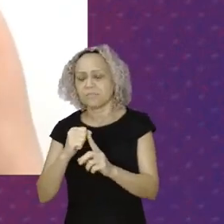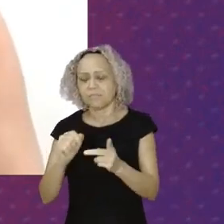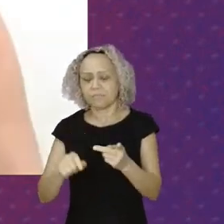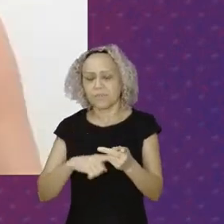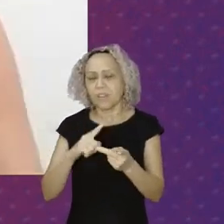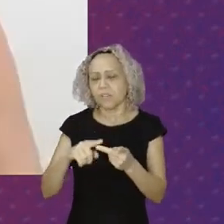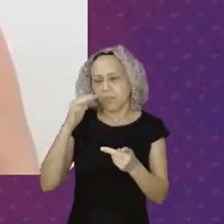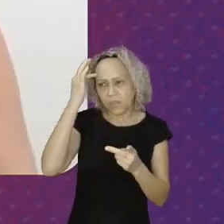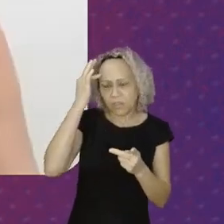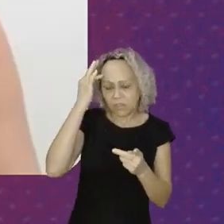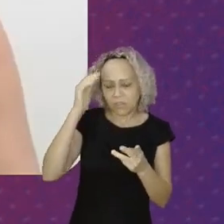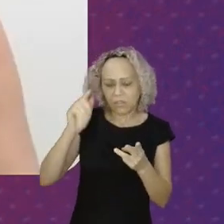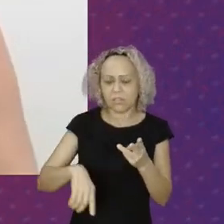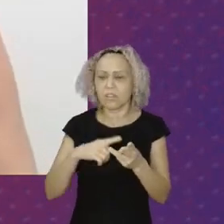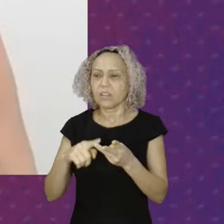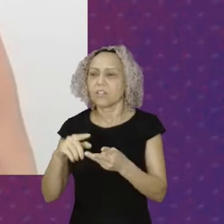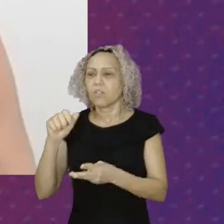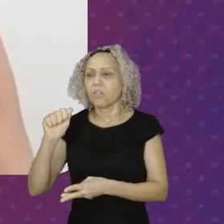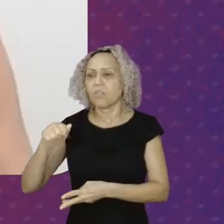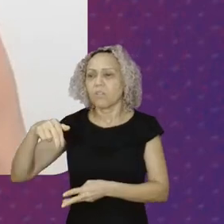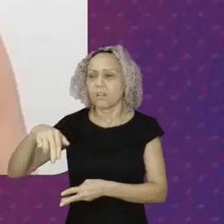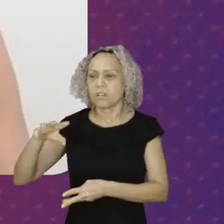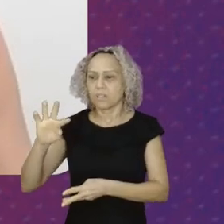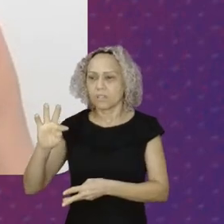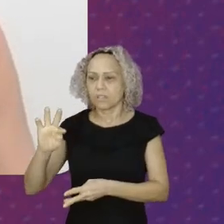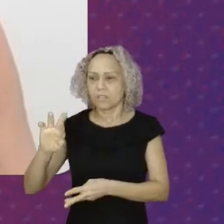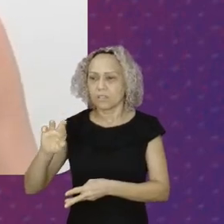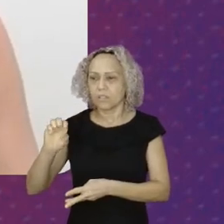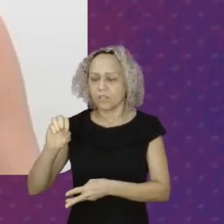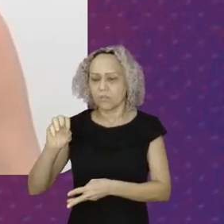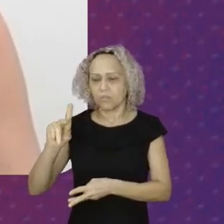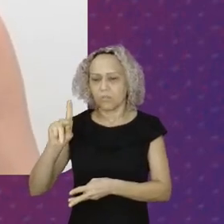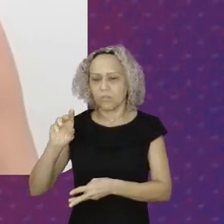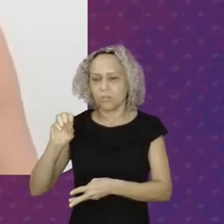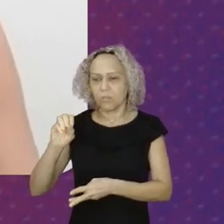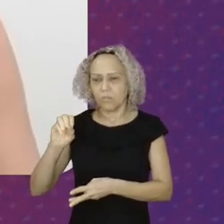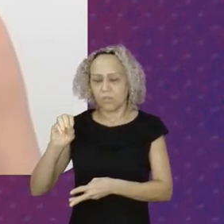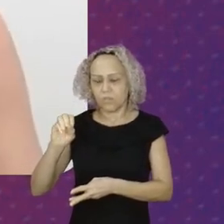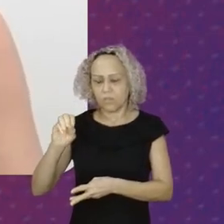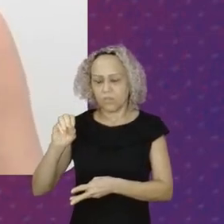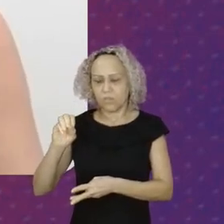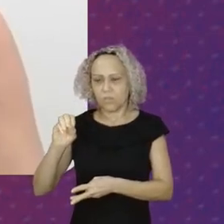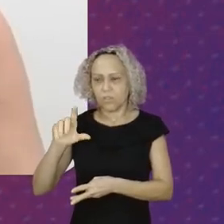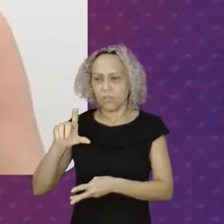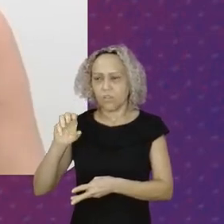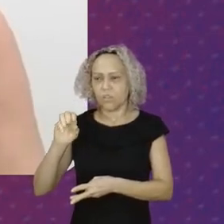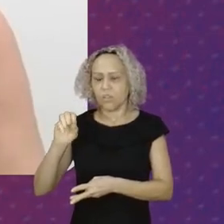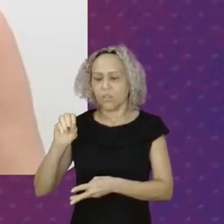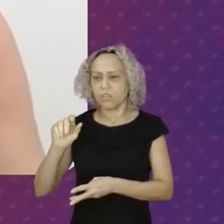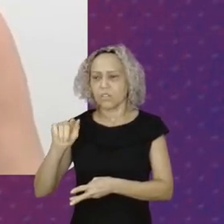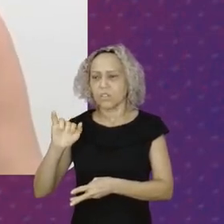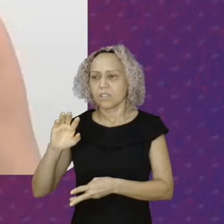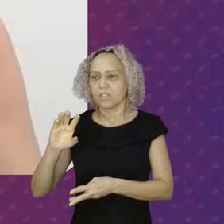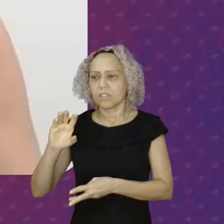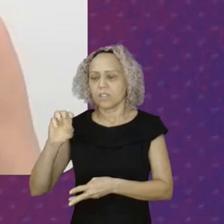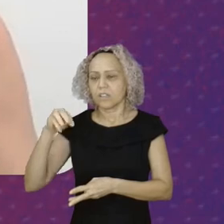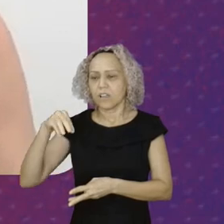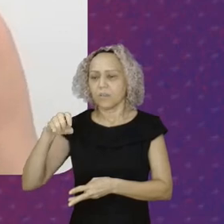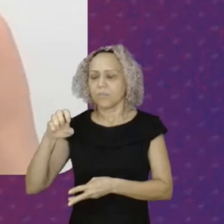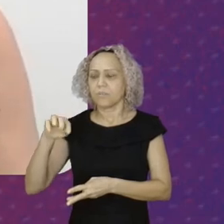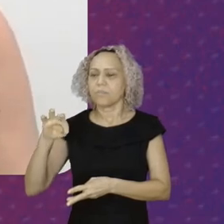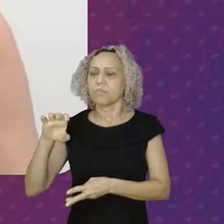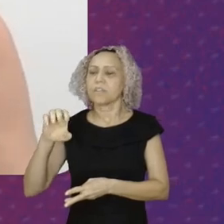nos construímos nas nossas relações. E essa construção, que